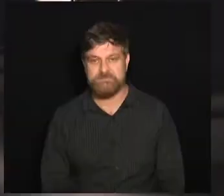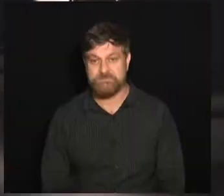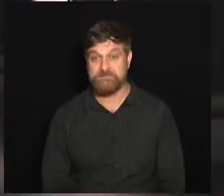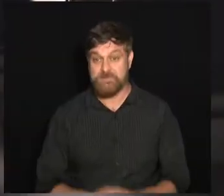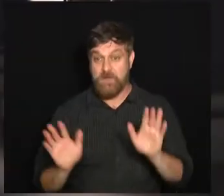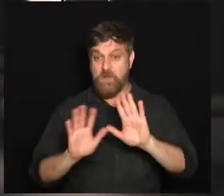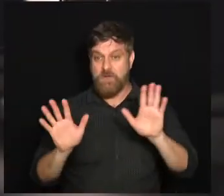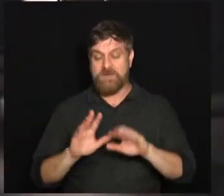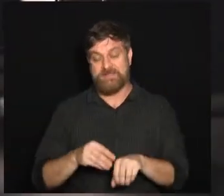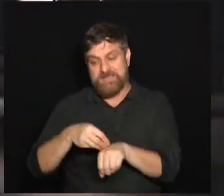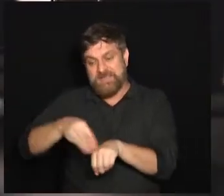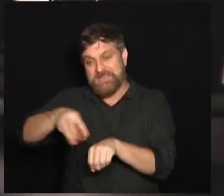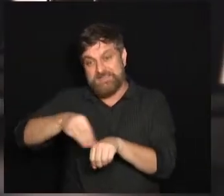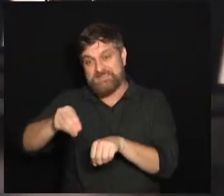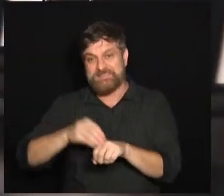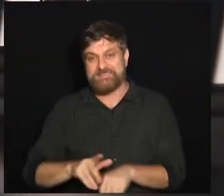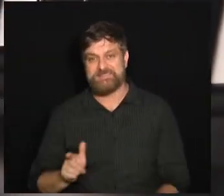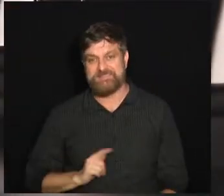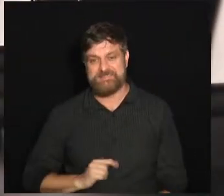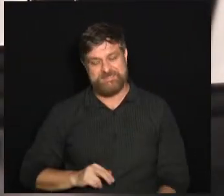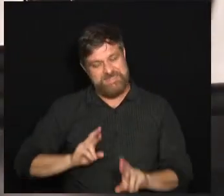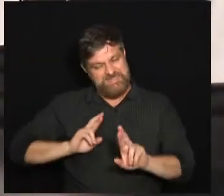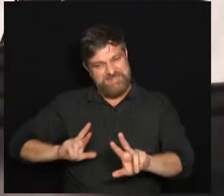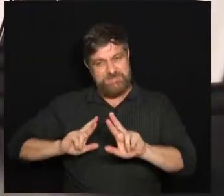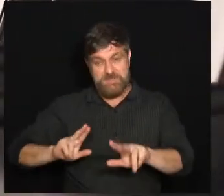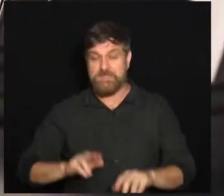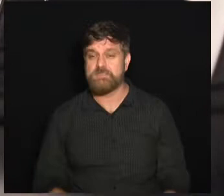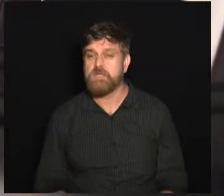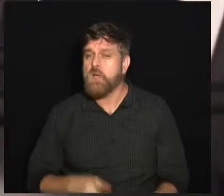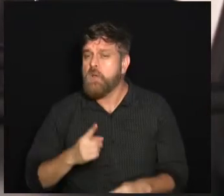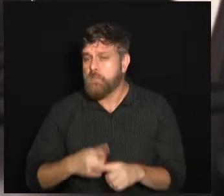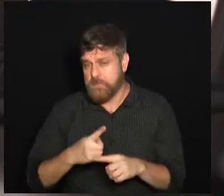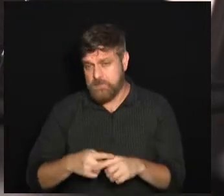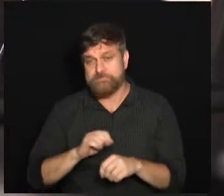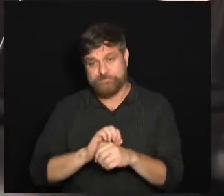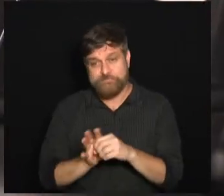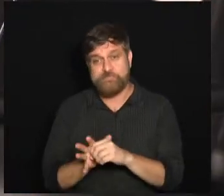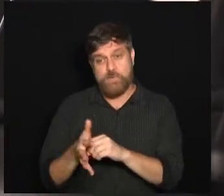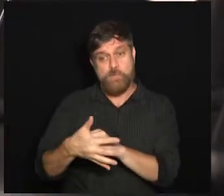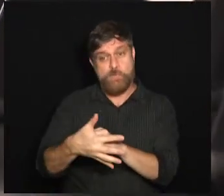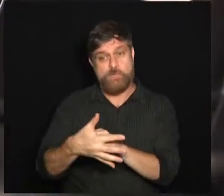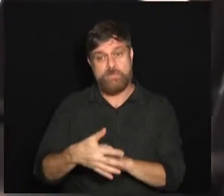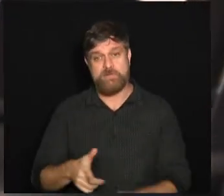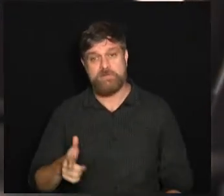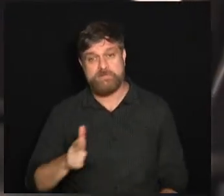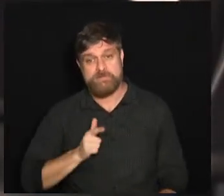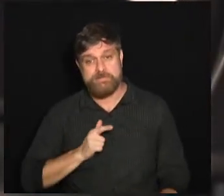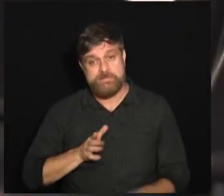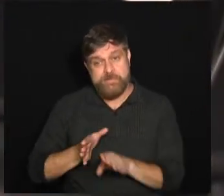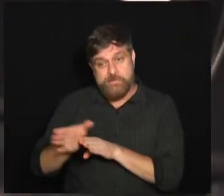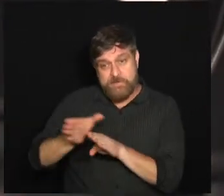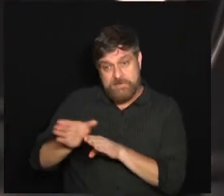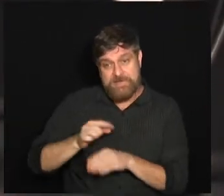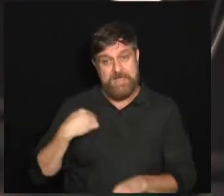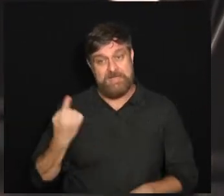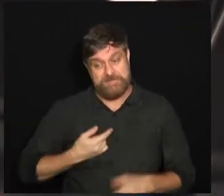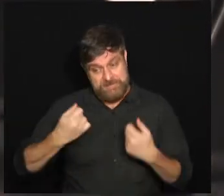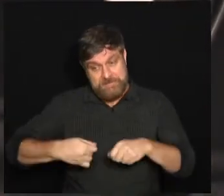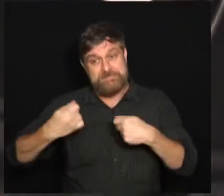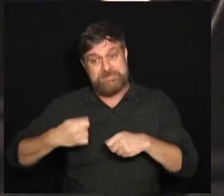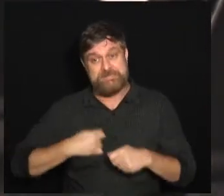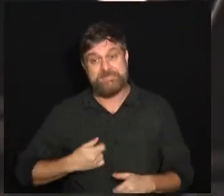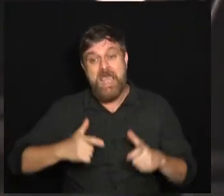Olá, hoje as minhas dicas vão ser um pouco diferentes. Isso por conta do coronavírus. Devido às orientações que devemos